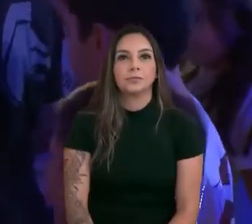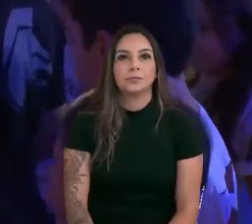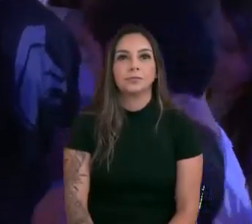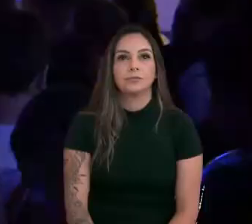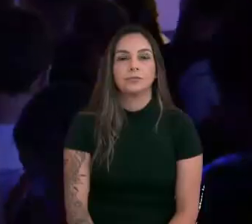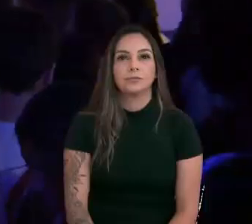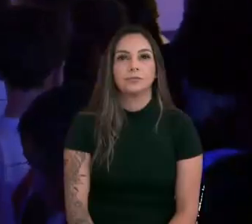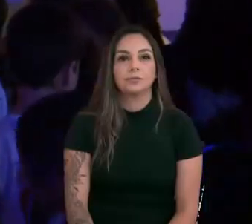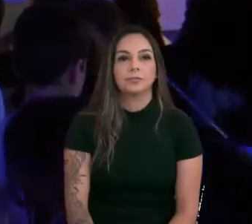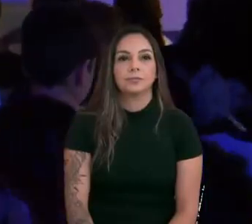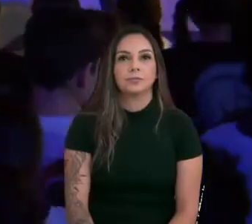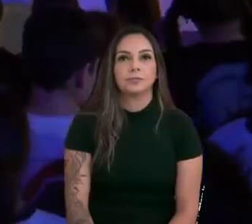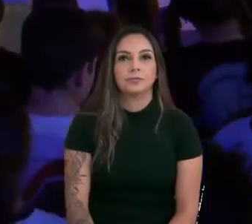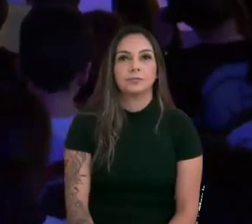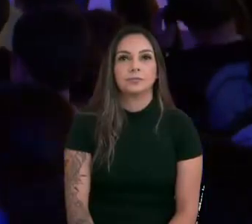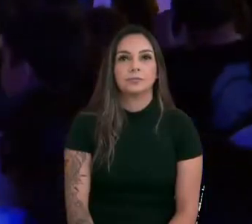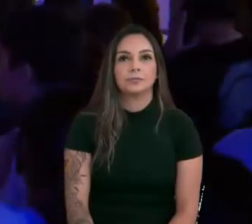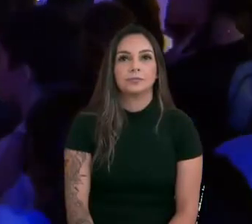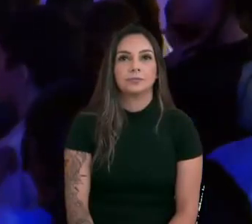Muito bem. Ó,